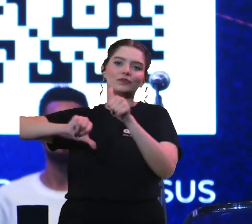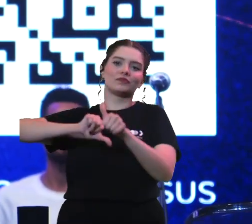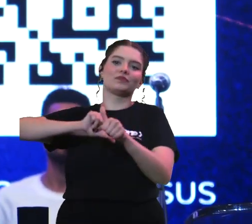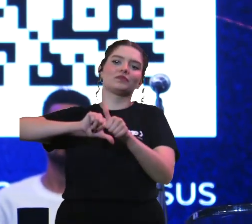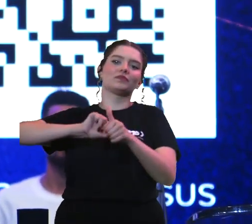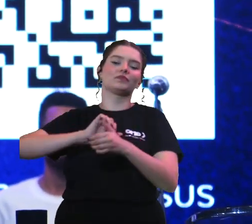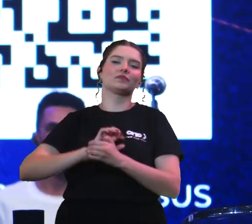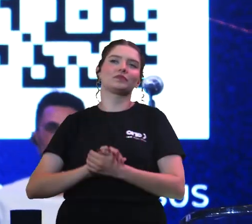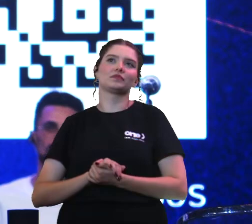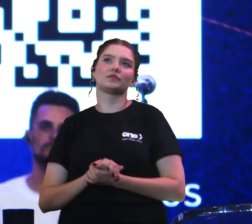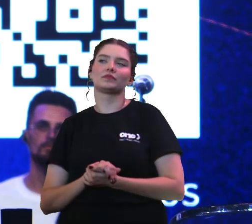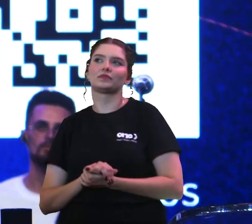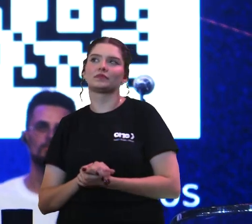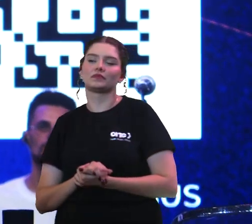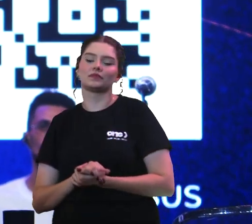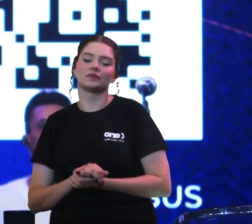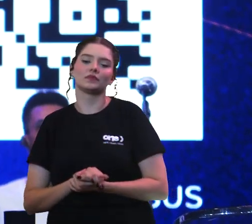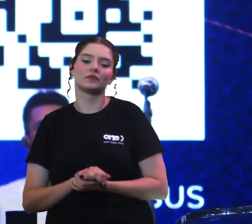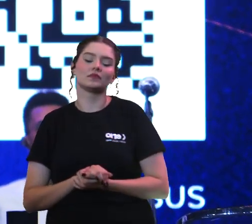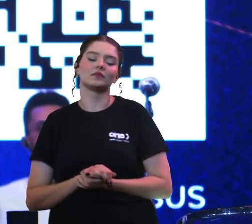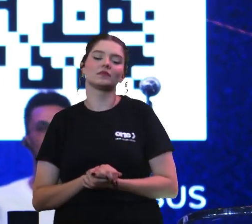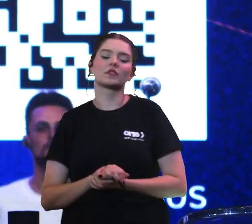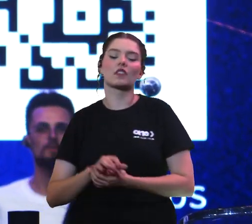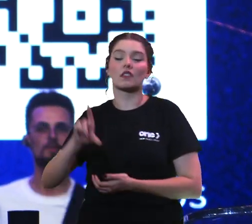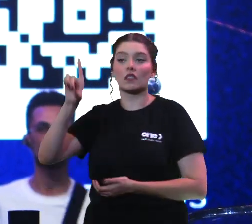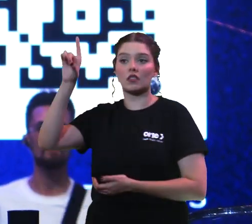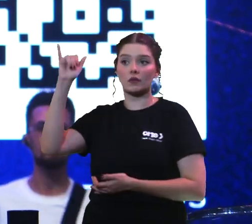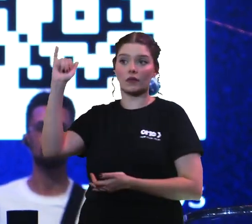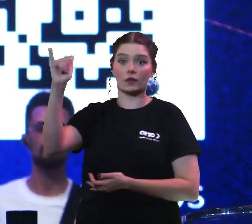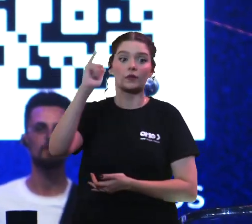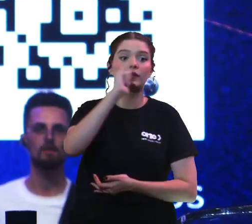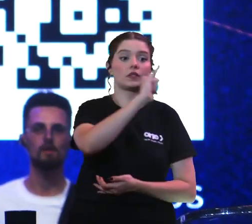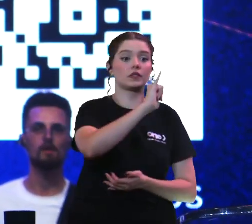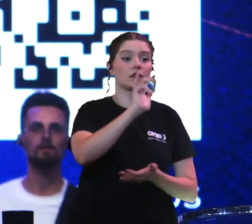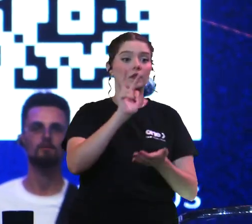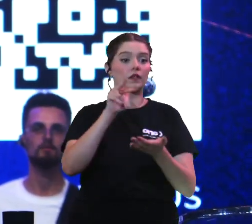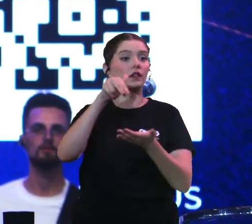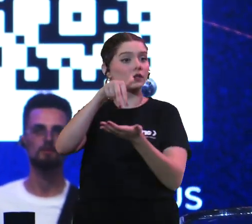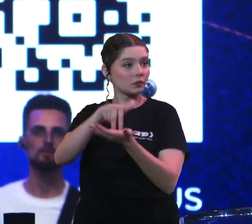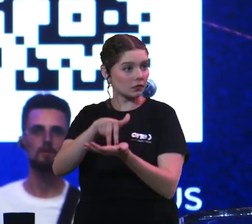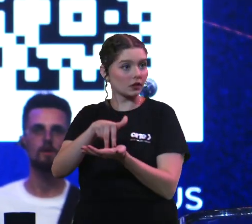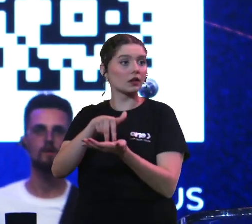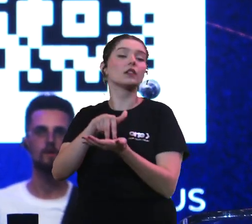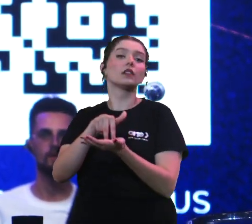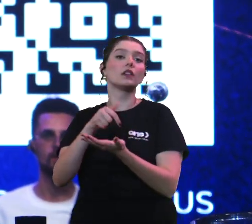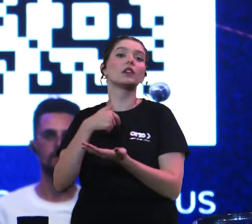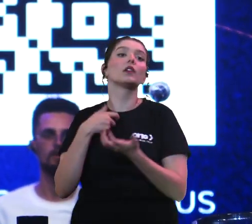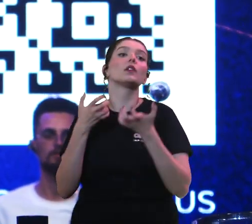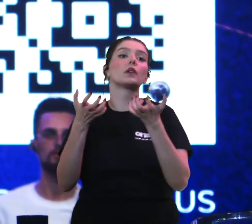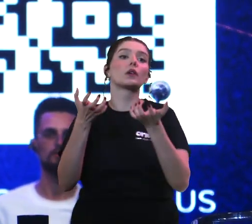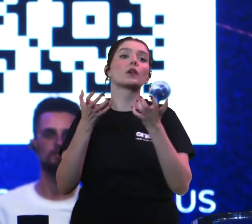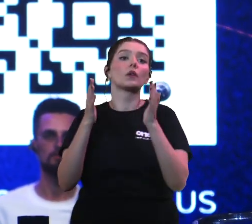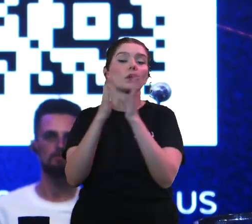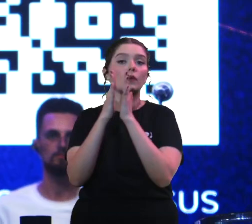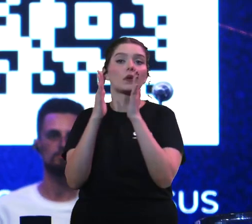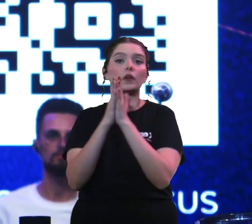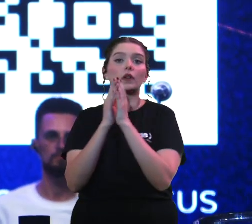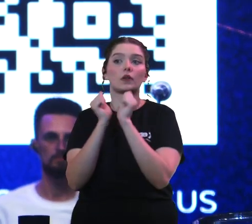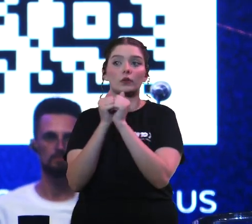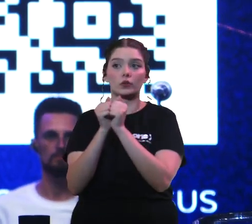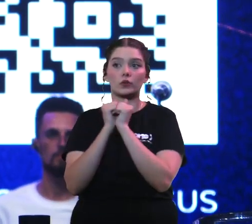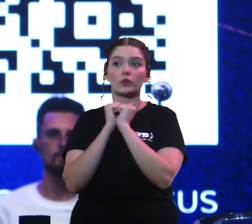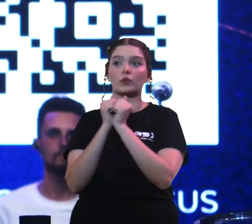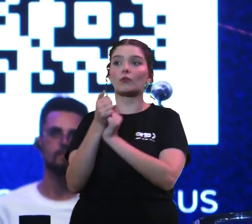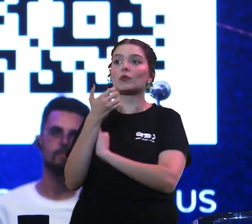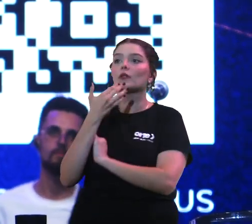Jesus. Se Deus falou com você hoje nessa mensagem, eu quero pedir para você ficar de pé no teu lugar junto comigo, E eu quero orar junto com você, pedindo por um